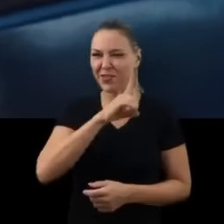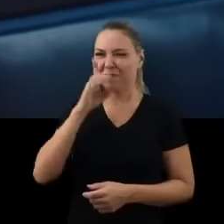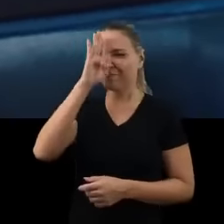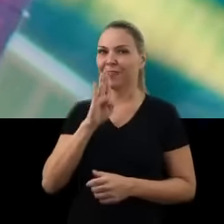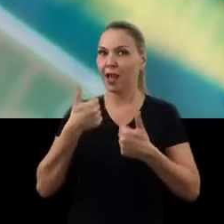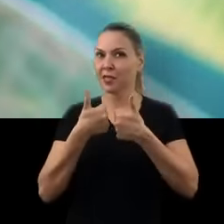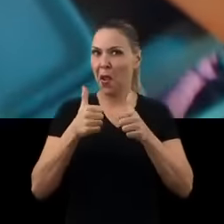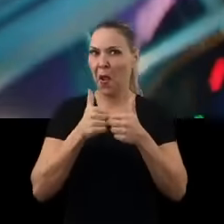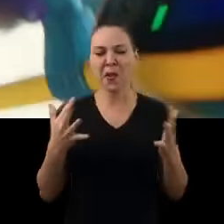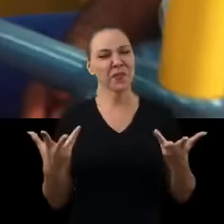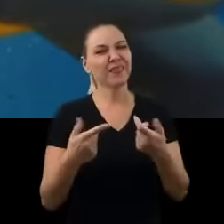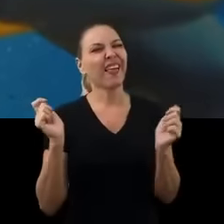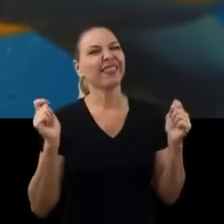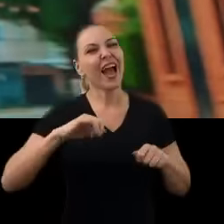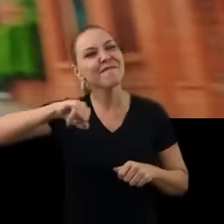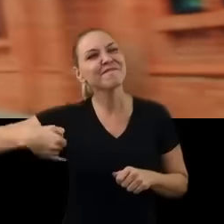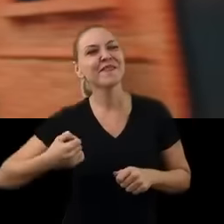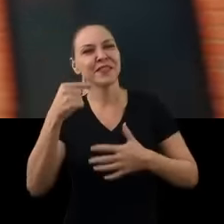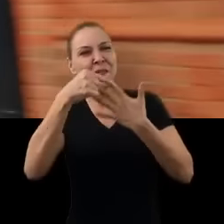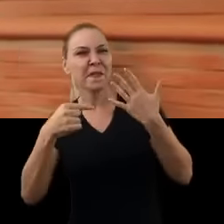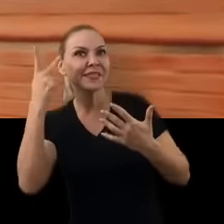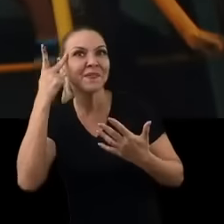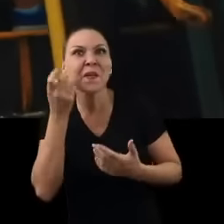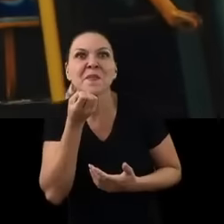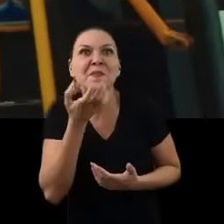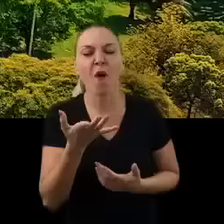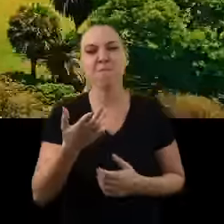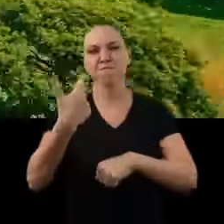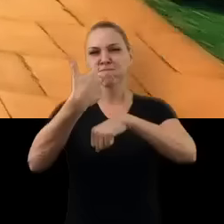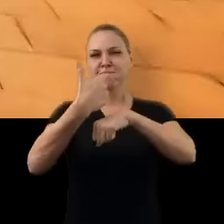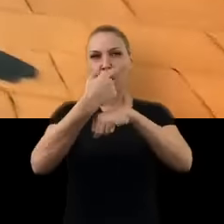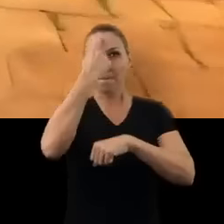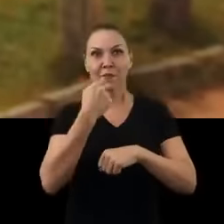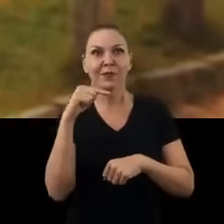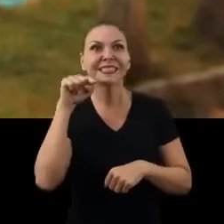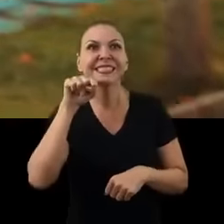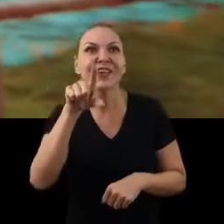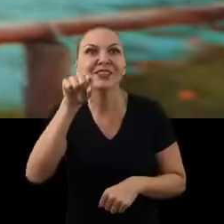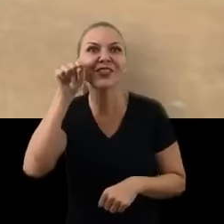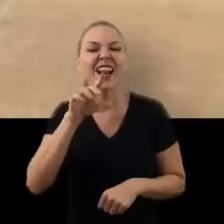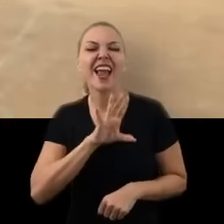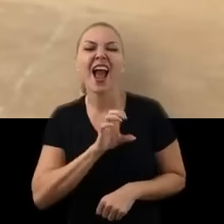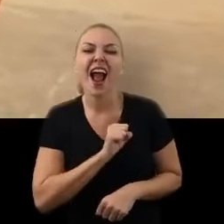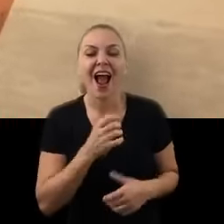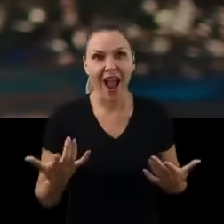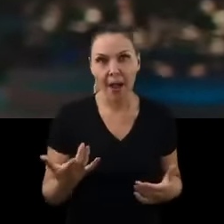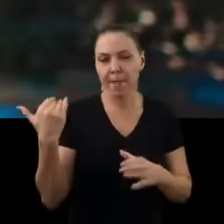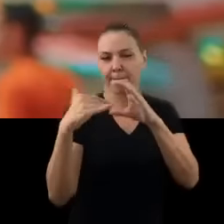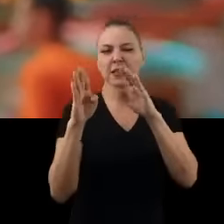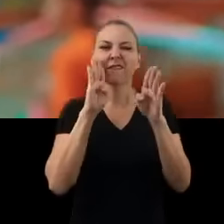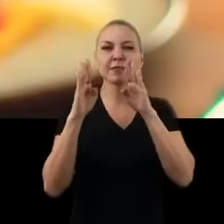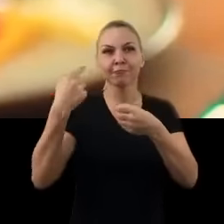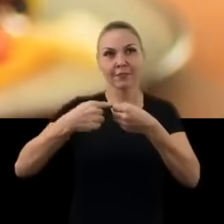Com o Domingão Tarifa Zero, todo mundo pode curtir o que São Paulo tem de bom. Faça seu vídeo no lugar que é sua cara e envie para